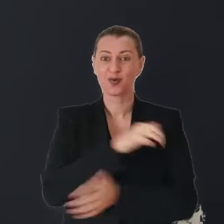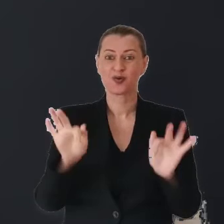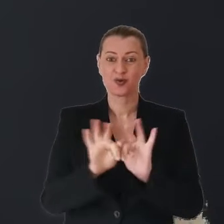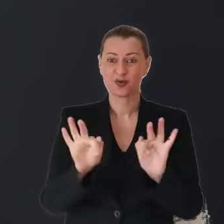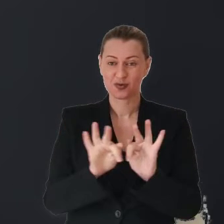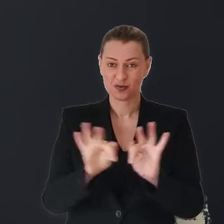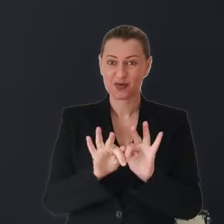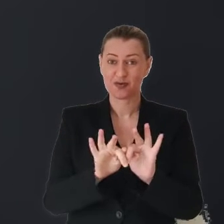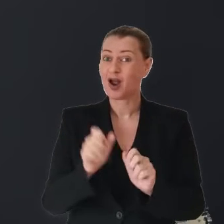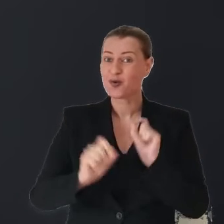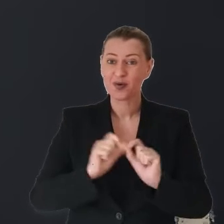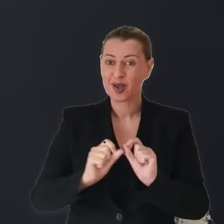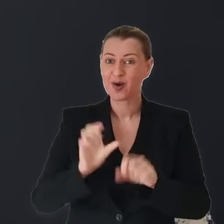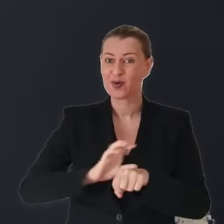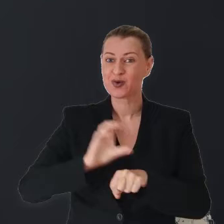da Universidade Fevale.